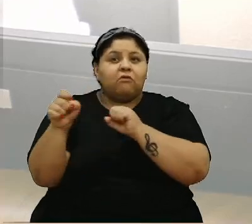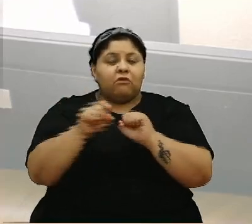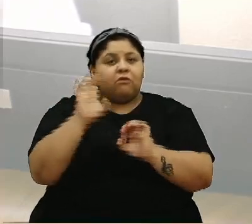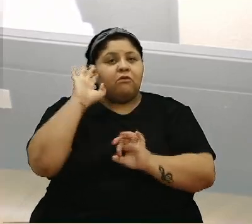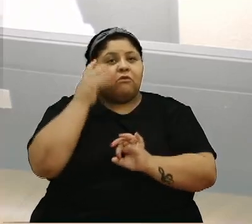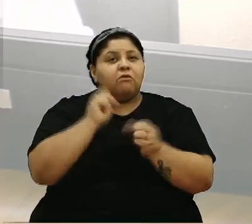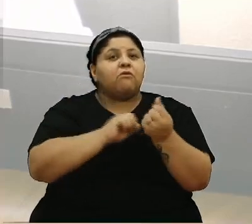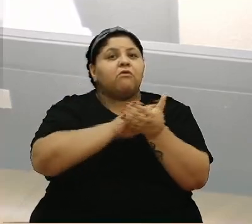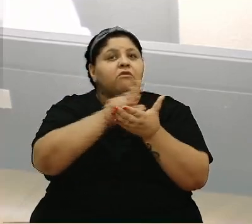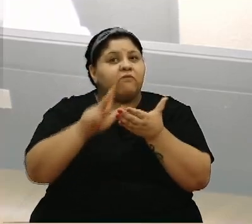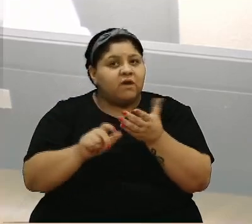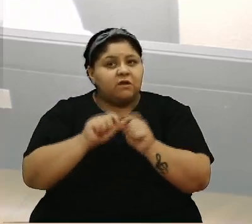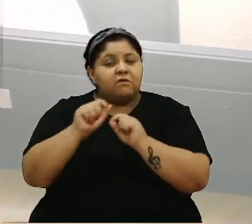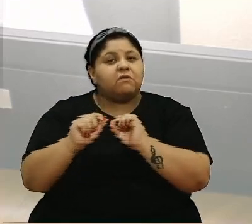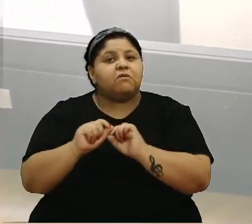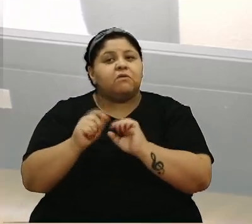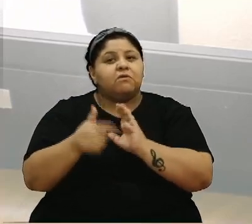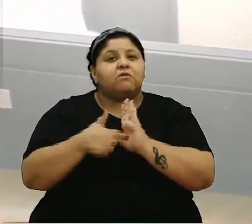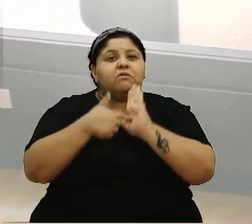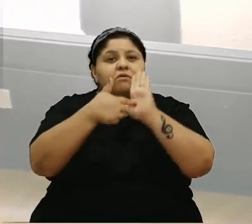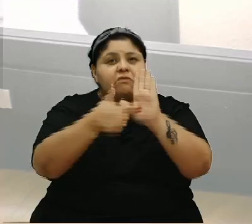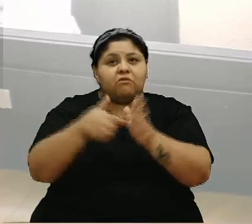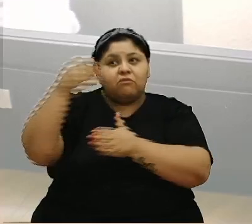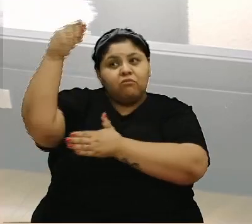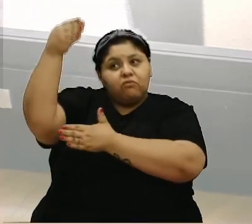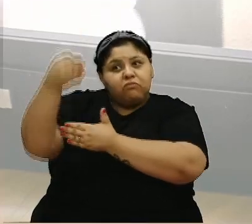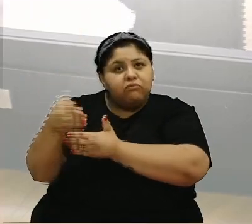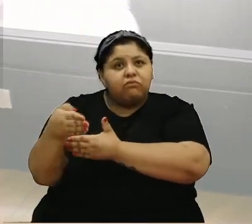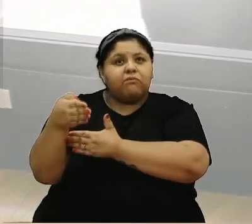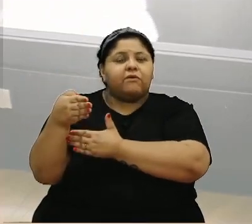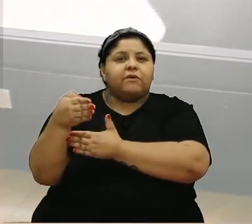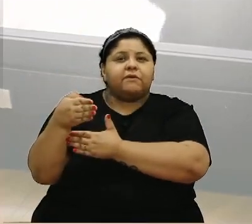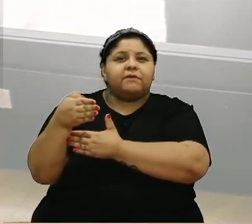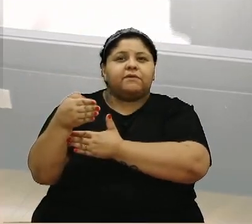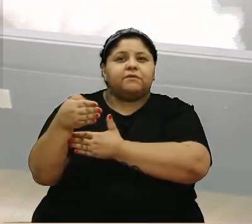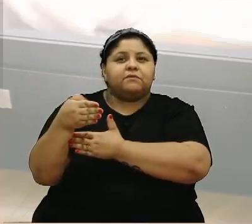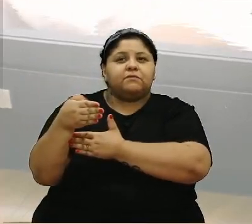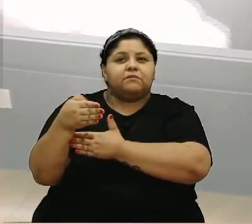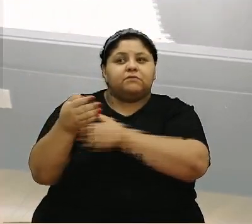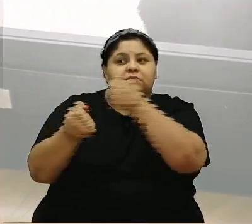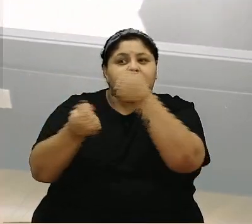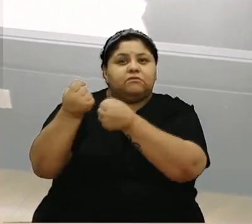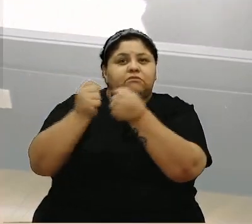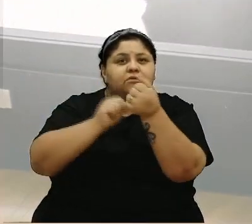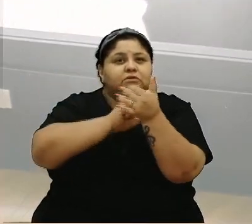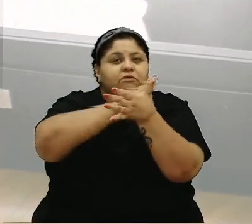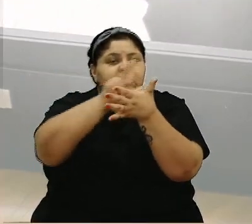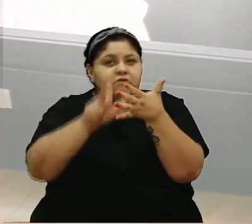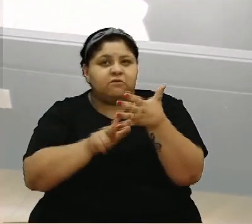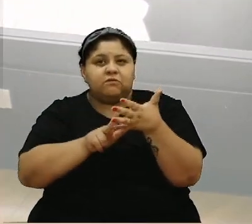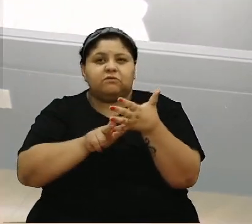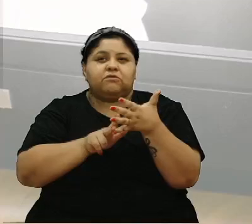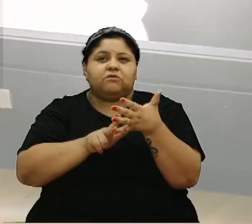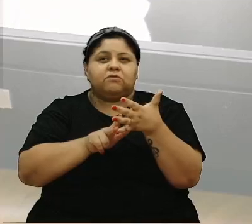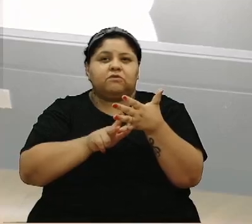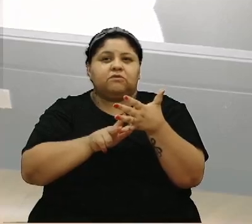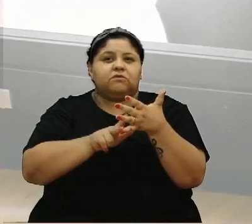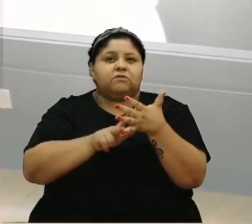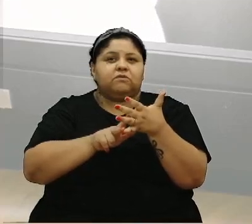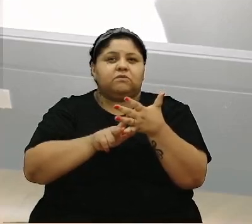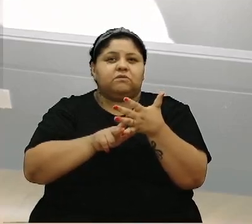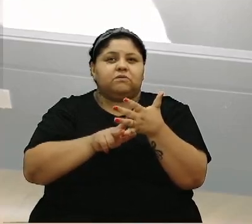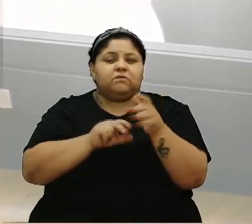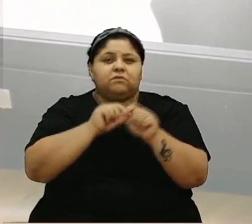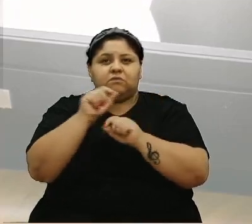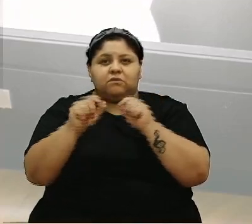sim, várias situações, como o senhor mostrou aí, a questão do muro, a questão de trânsito. São várias questões envolvidas nessa situação, que